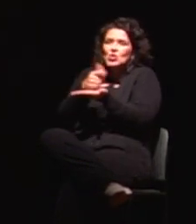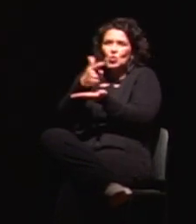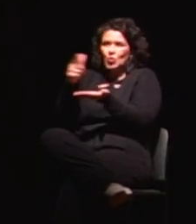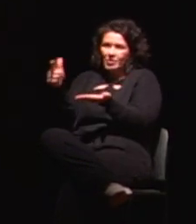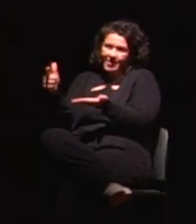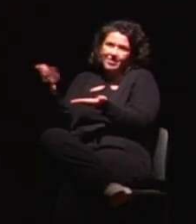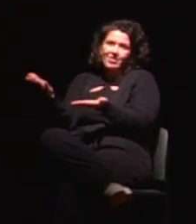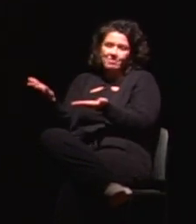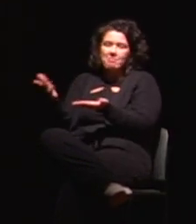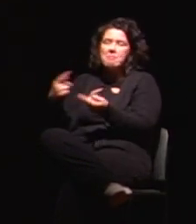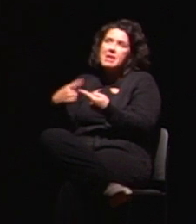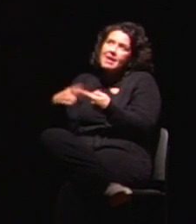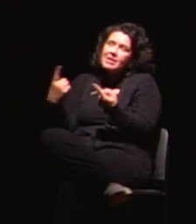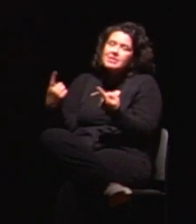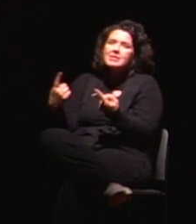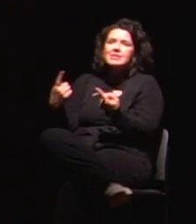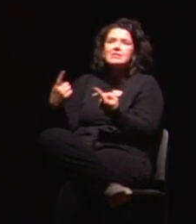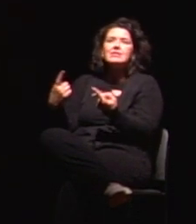é